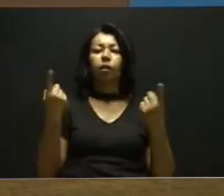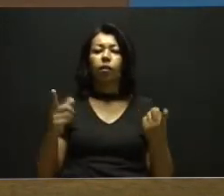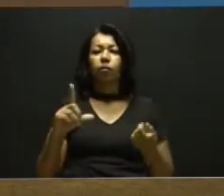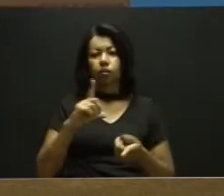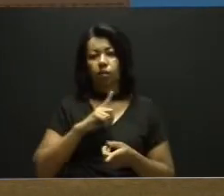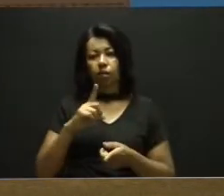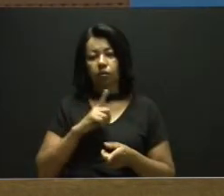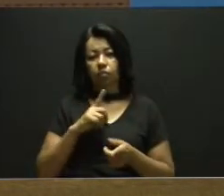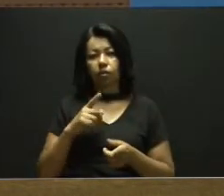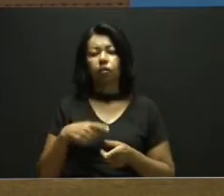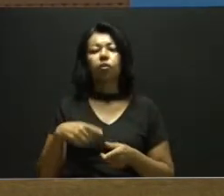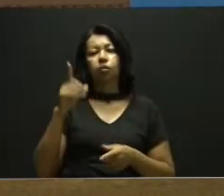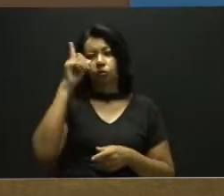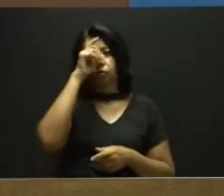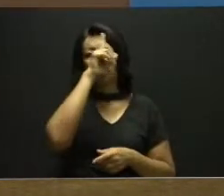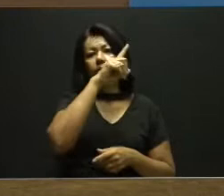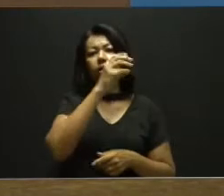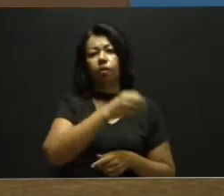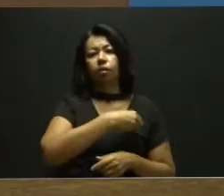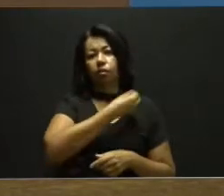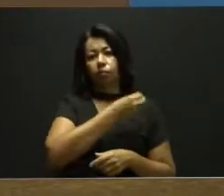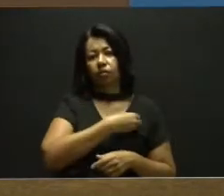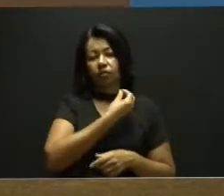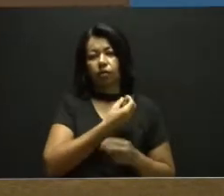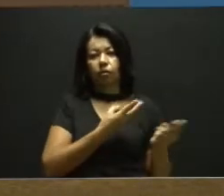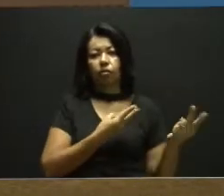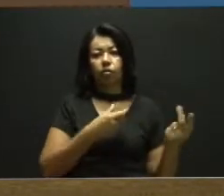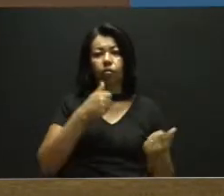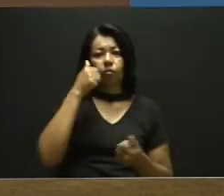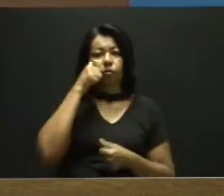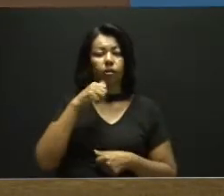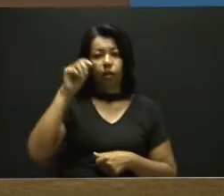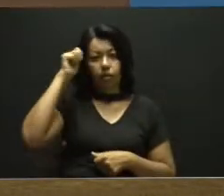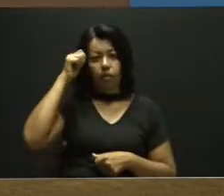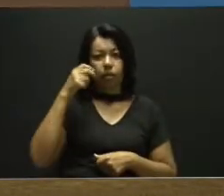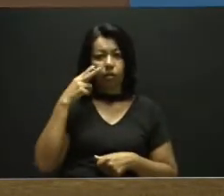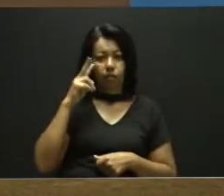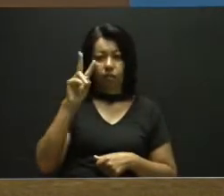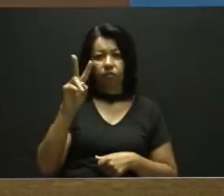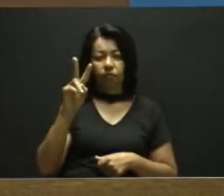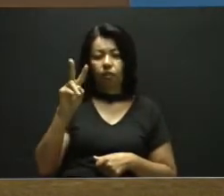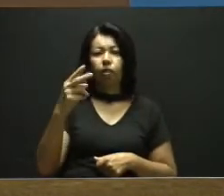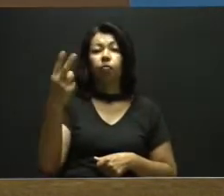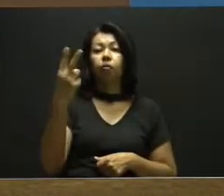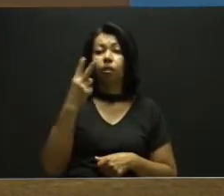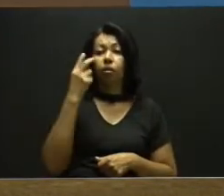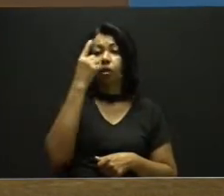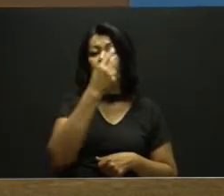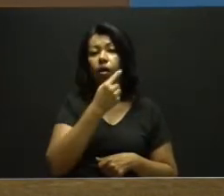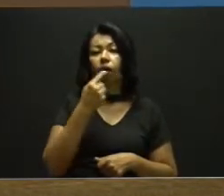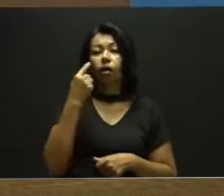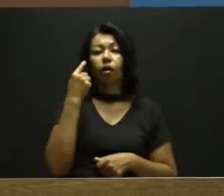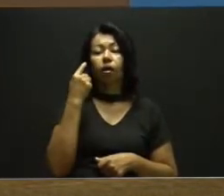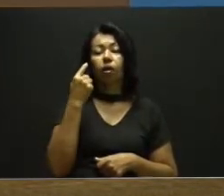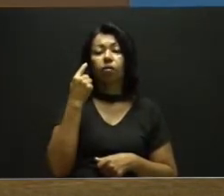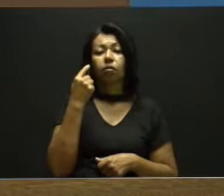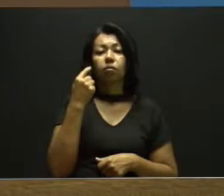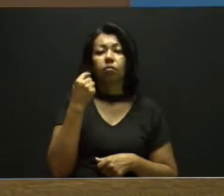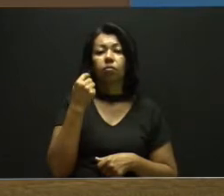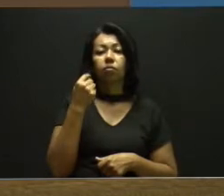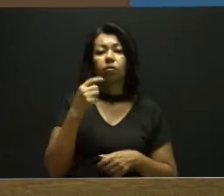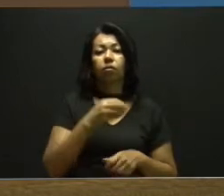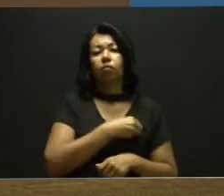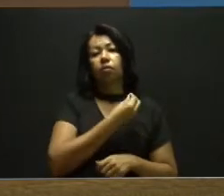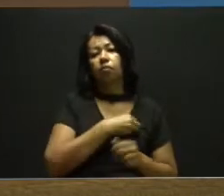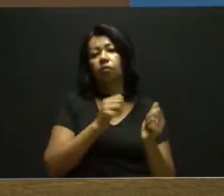espinhos na minha trajetória como mulher negra observei olhares atravessados convive